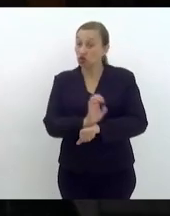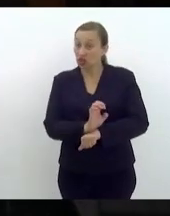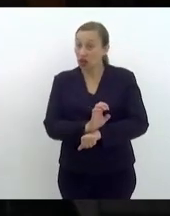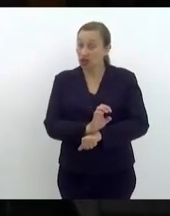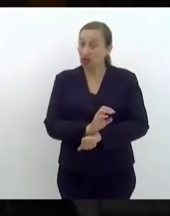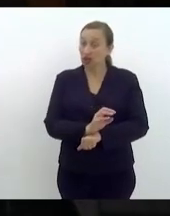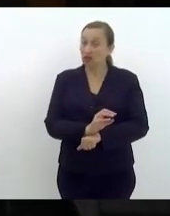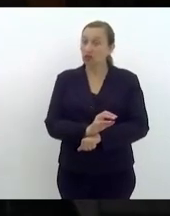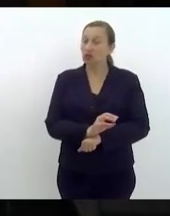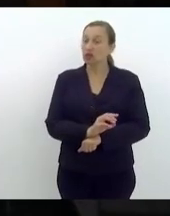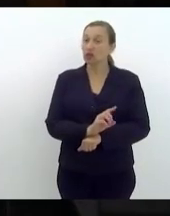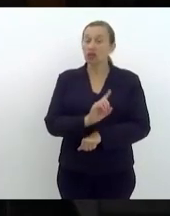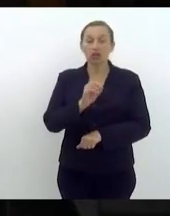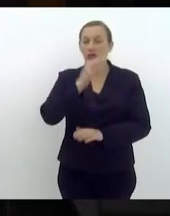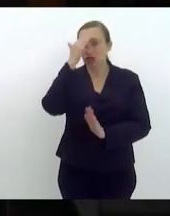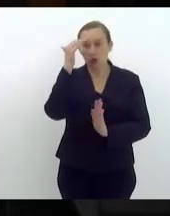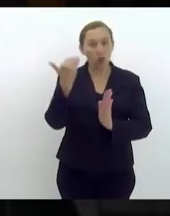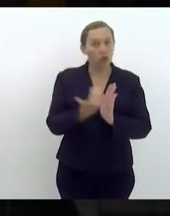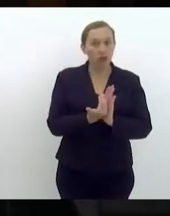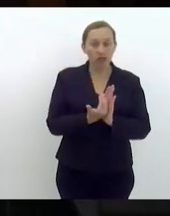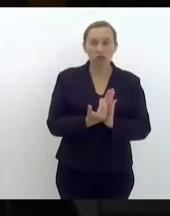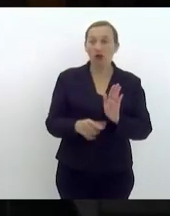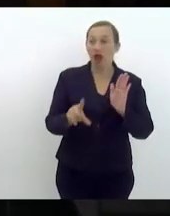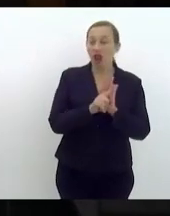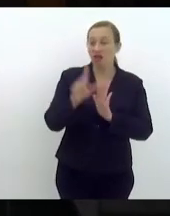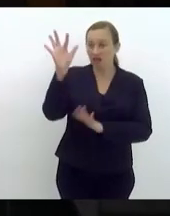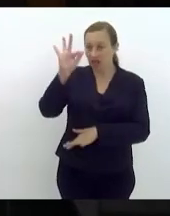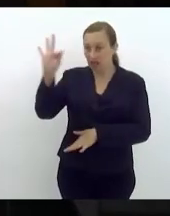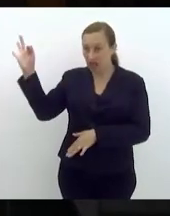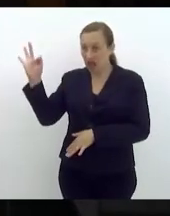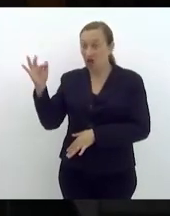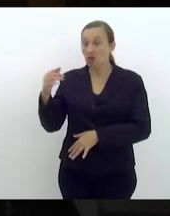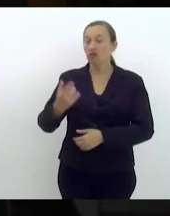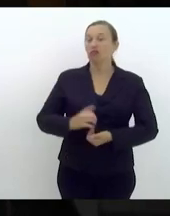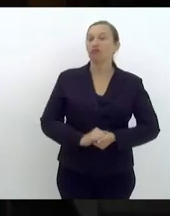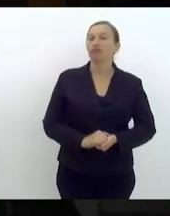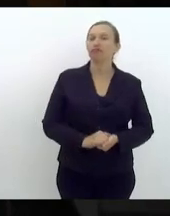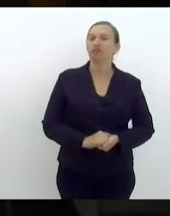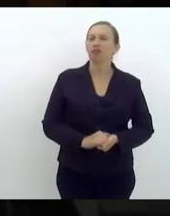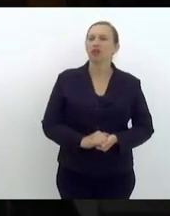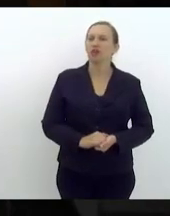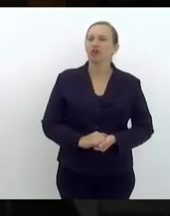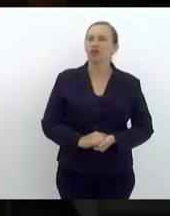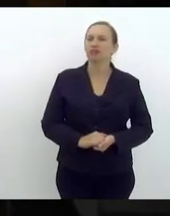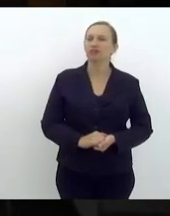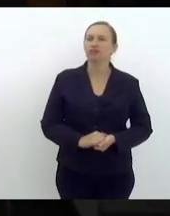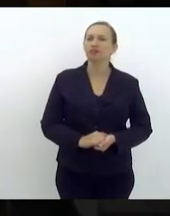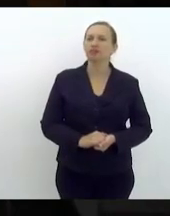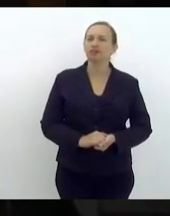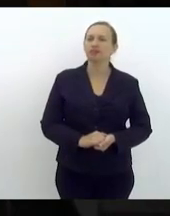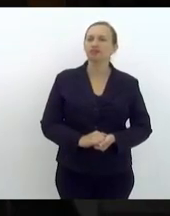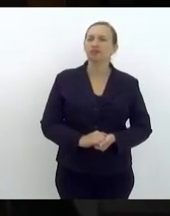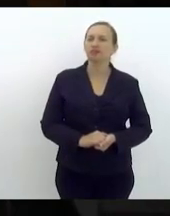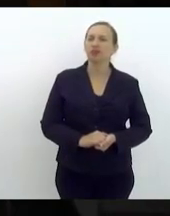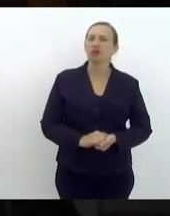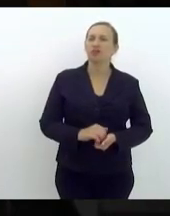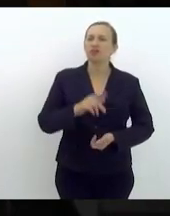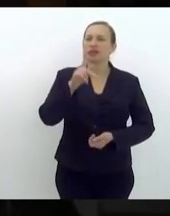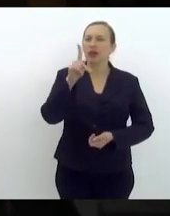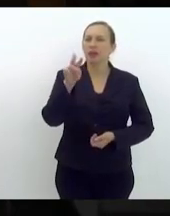desrespeitando a Legislação Federal que prevê que os campos do pré-sal